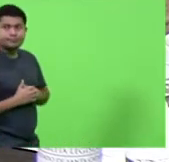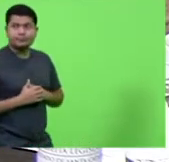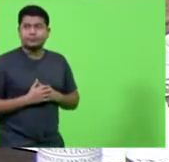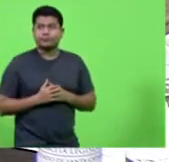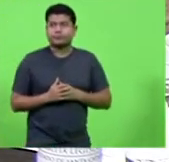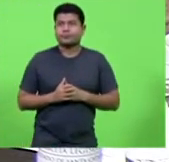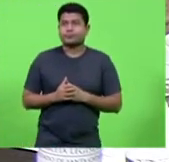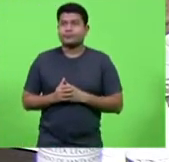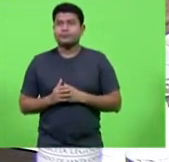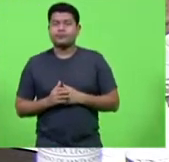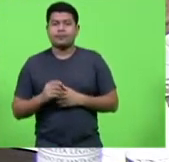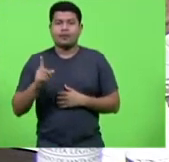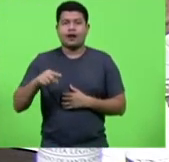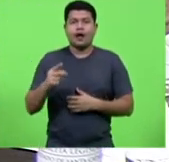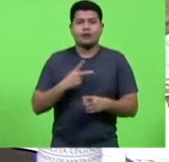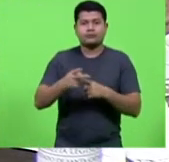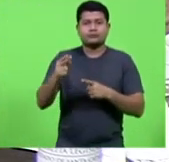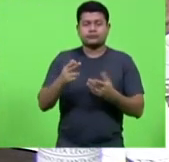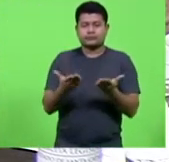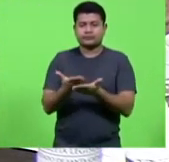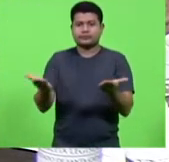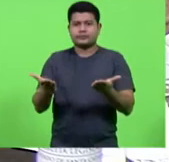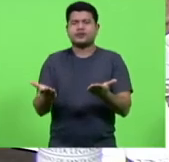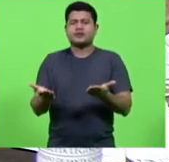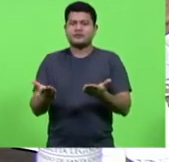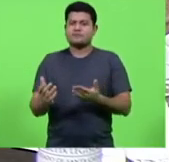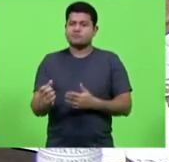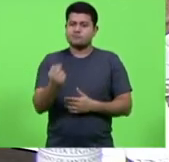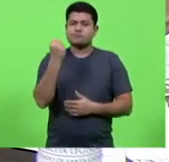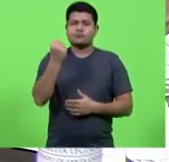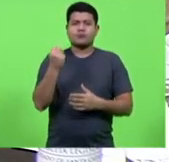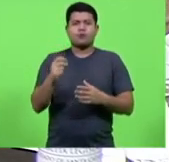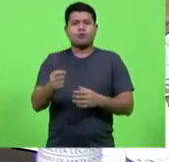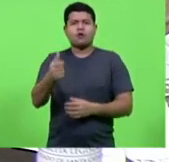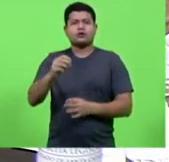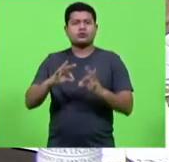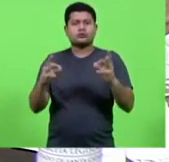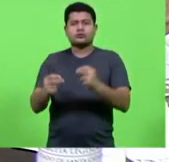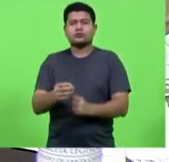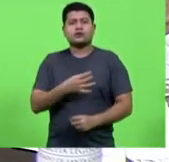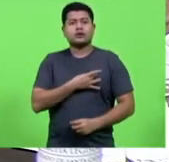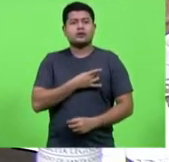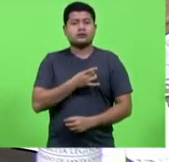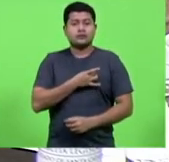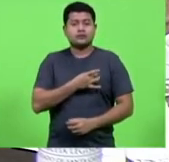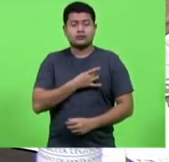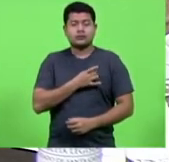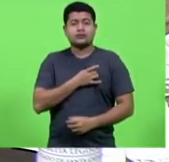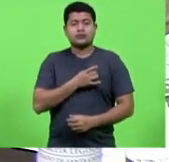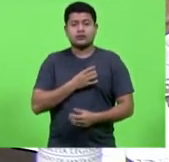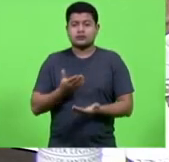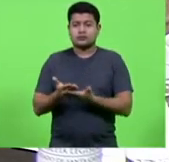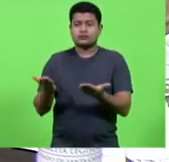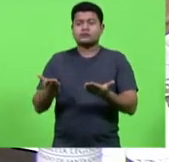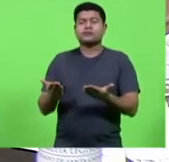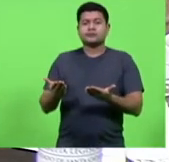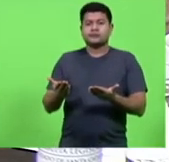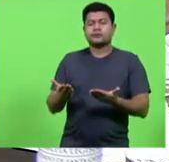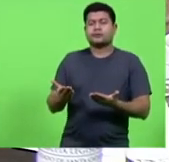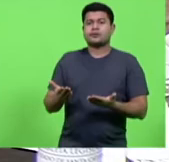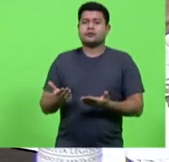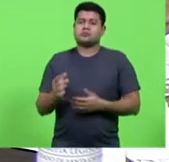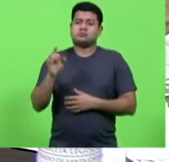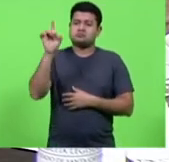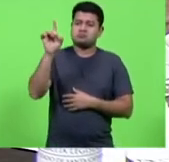aos nossos valentes, quase todos eles voluntários, titulares,